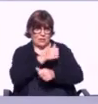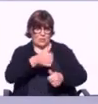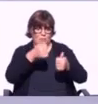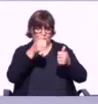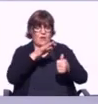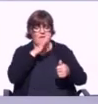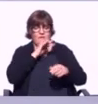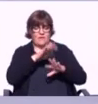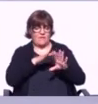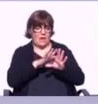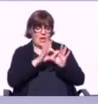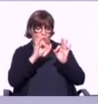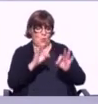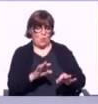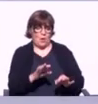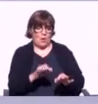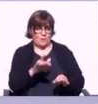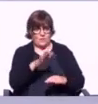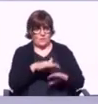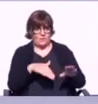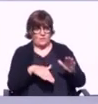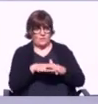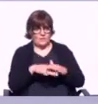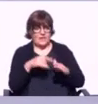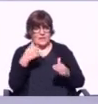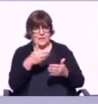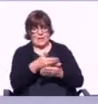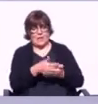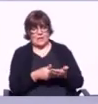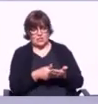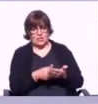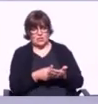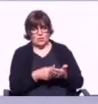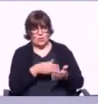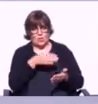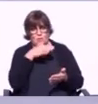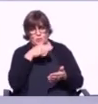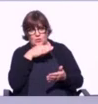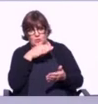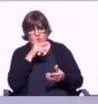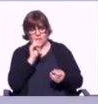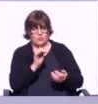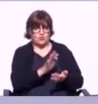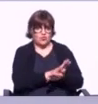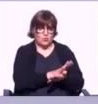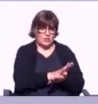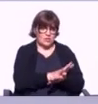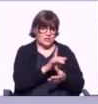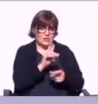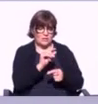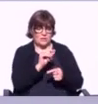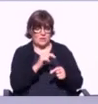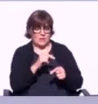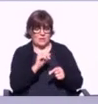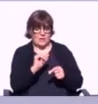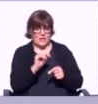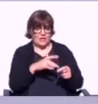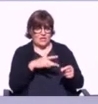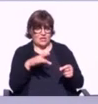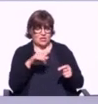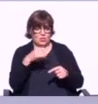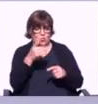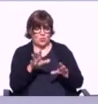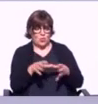fazem exatamente o mesmo. Foi aquilo que fizeram. Tem a lista, quer de comentadores, quer de jornalistas, quer de dirigentes de outros